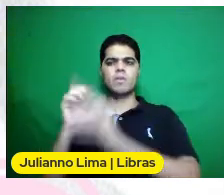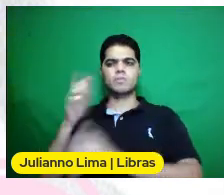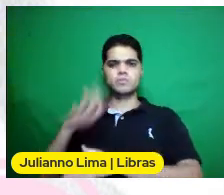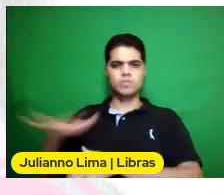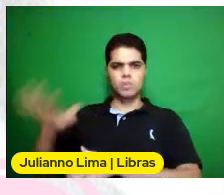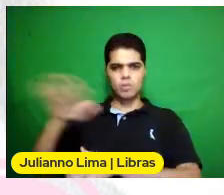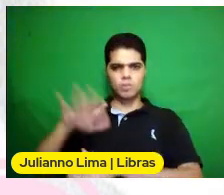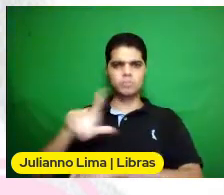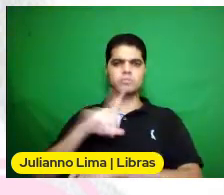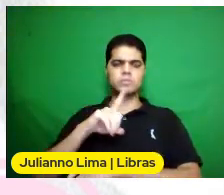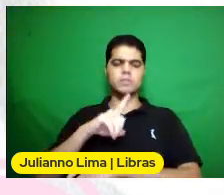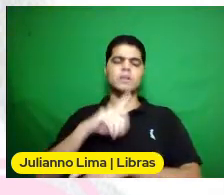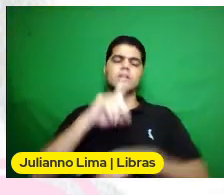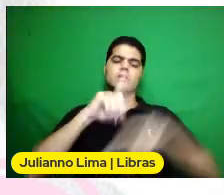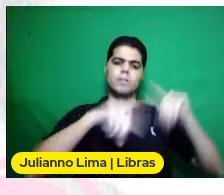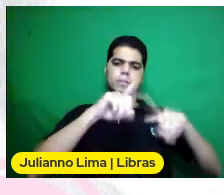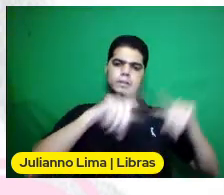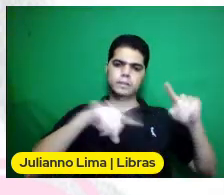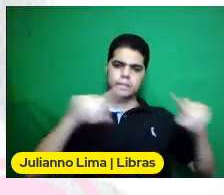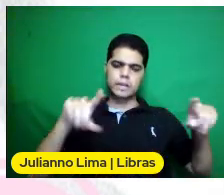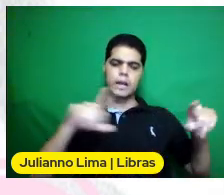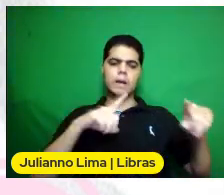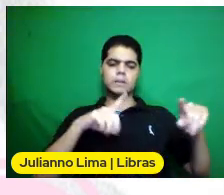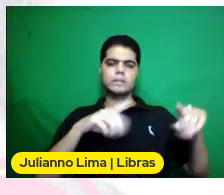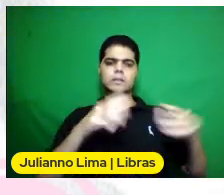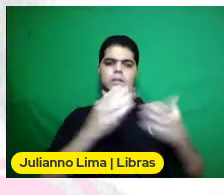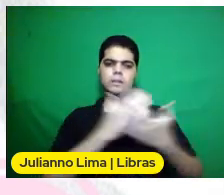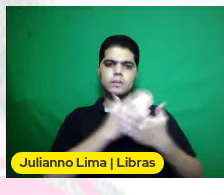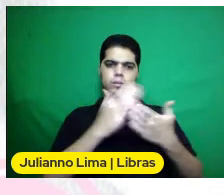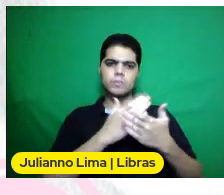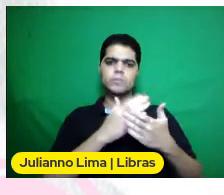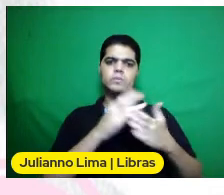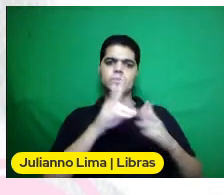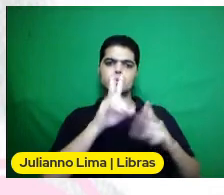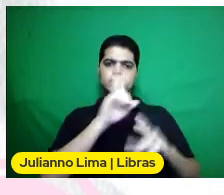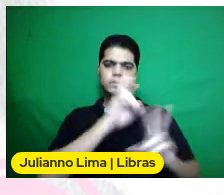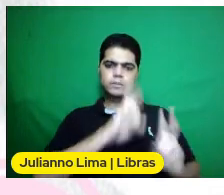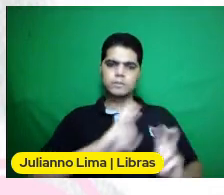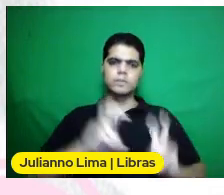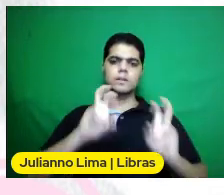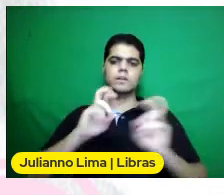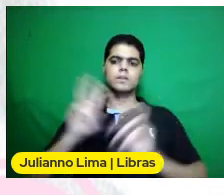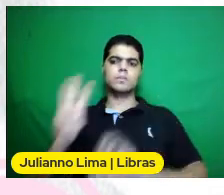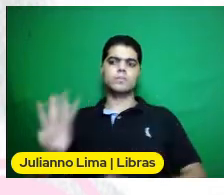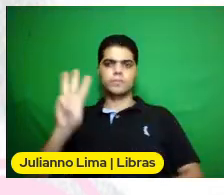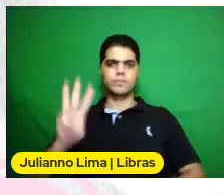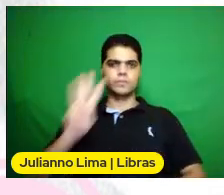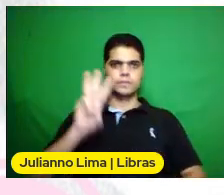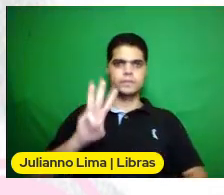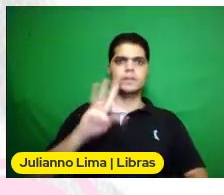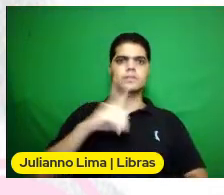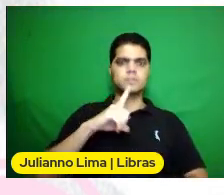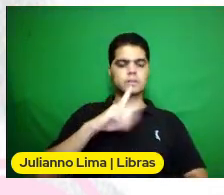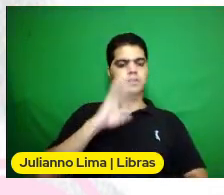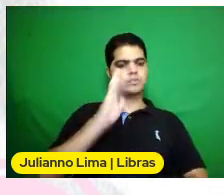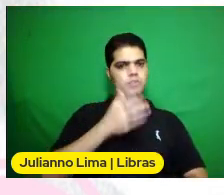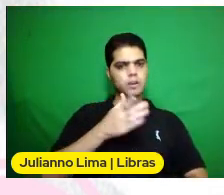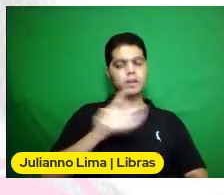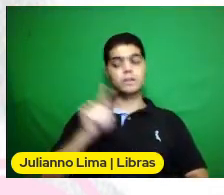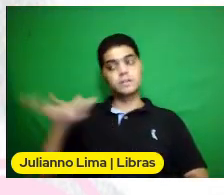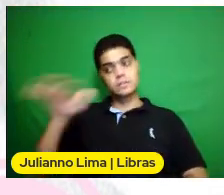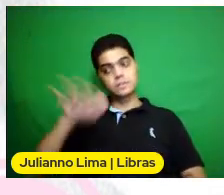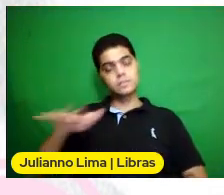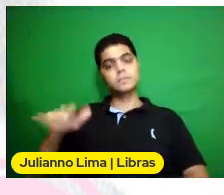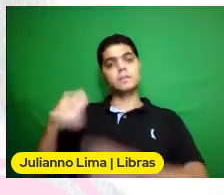para poder levar até os sites, e eles estão precisando, né? Cada a guerra,